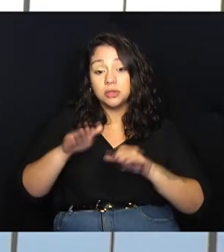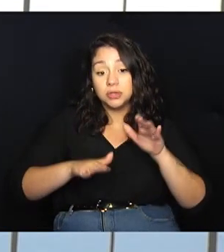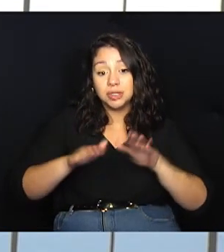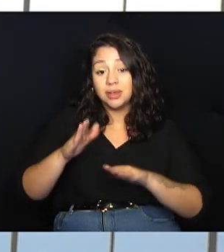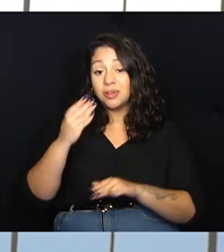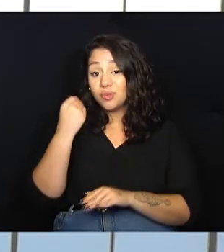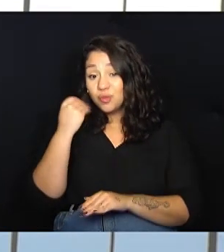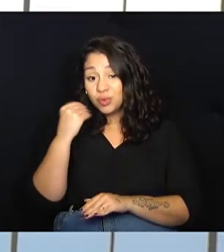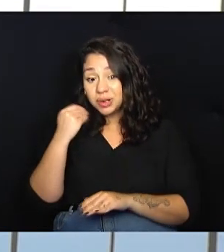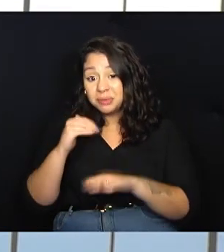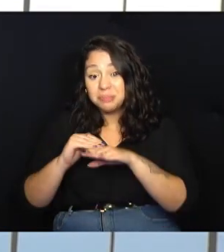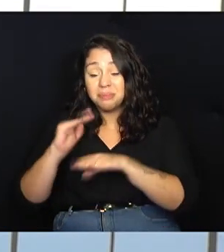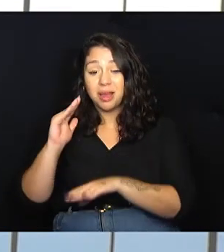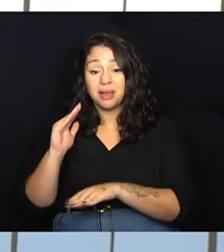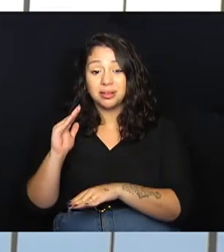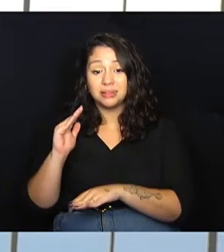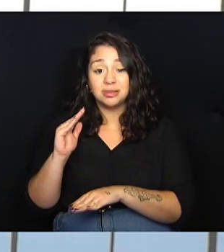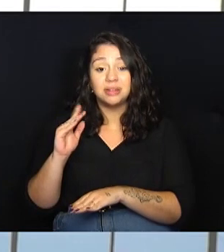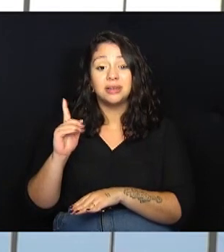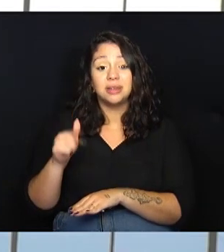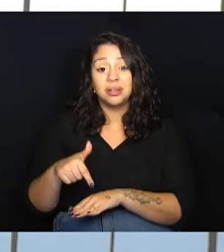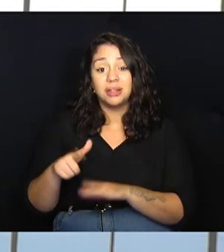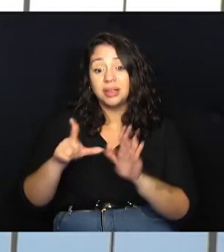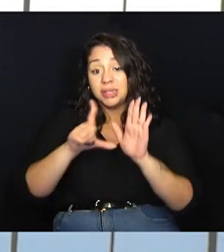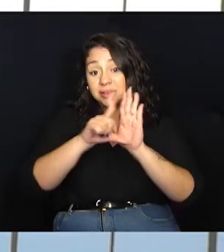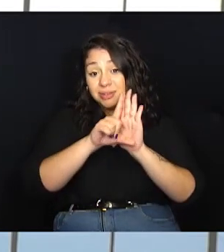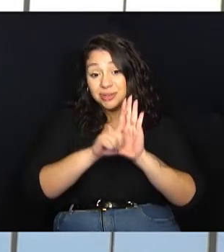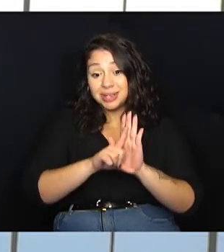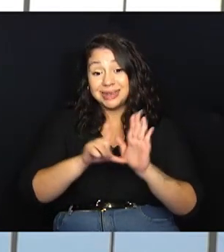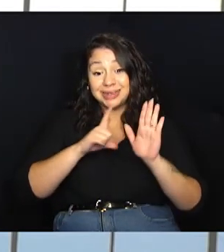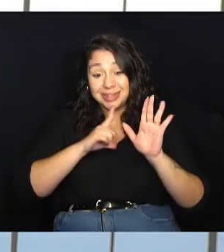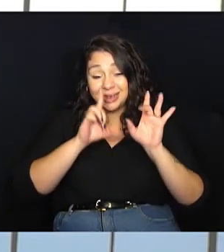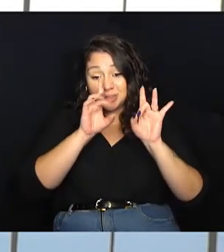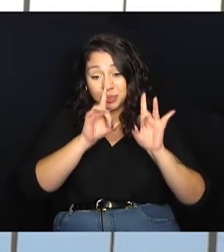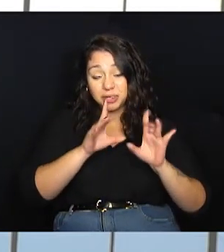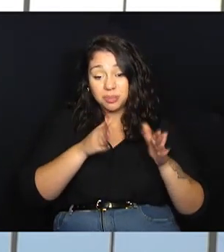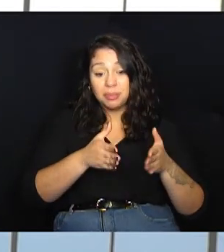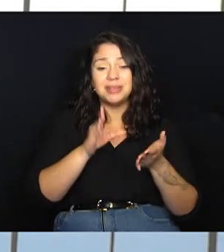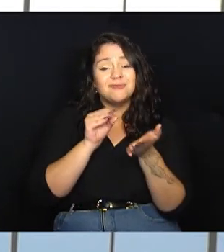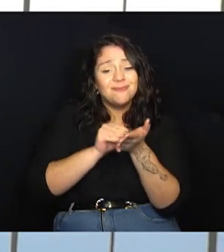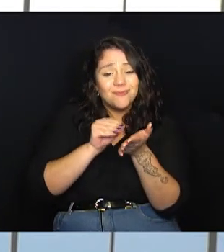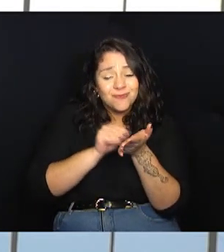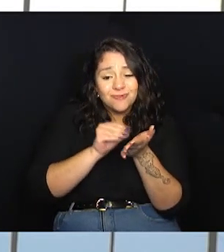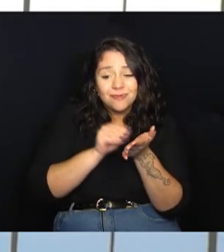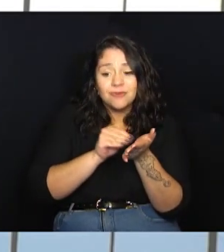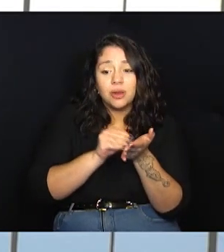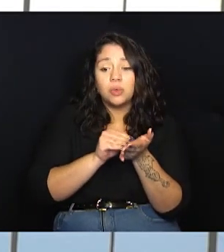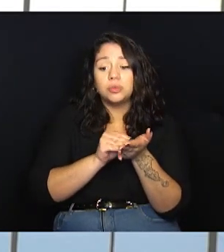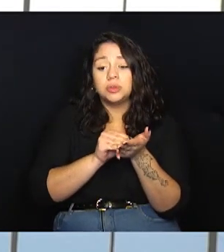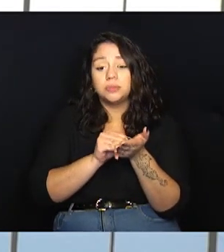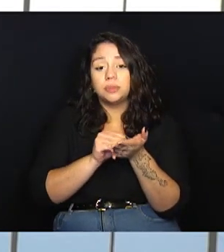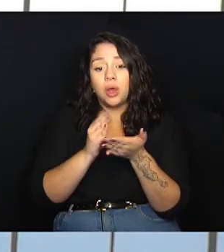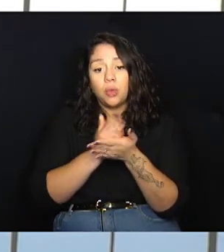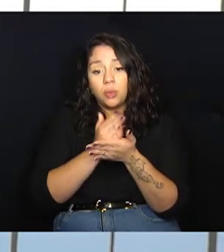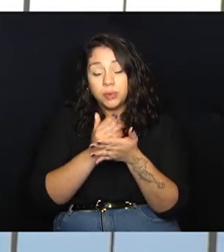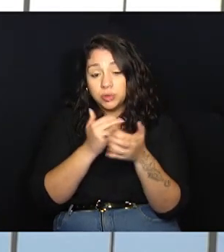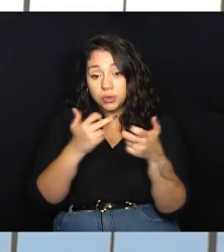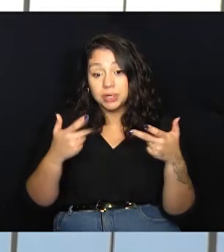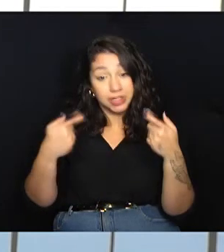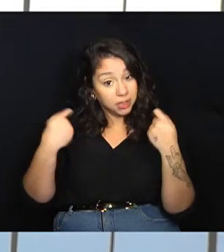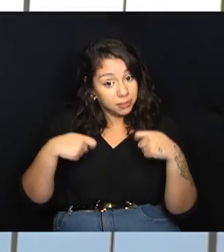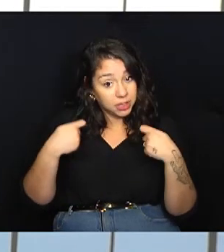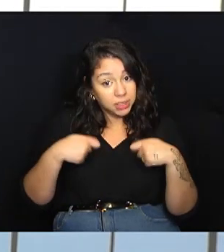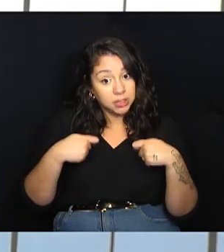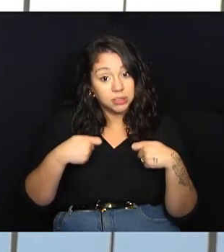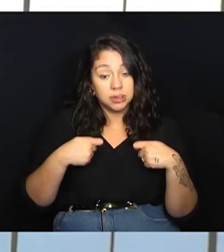vulnerabilidade maior, né? E mesmo com essas legislações específicas, ainda faltam algumas questões ali que precisam ser cobertas,